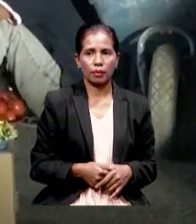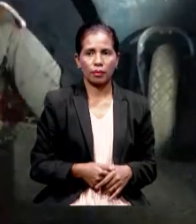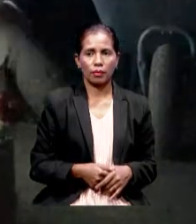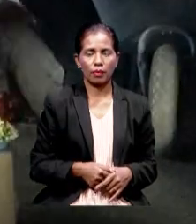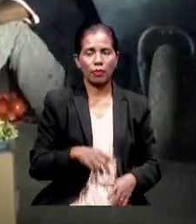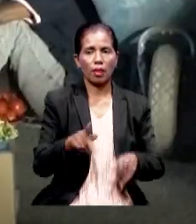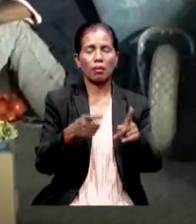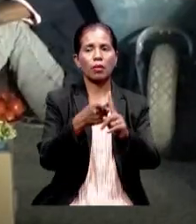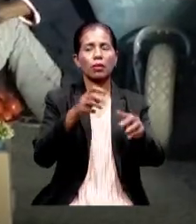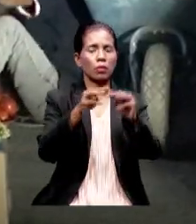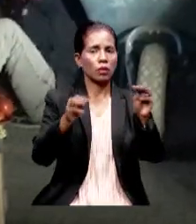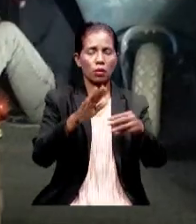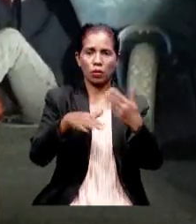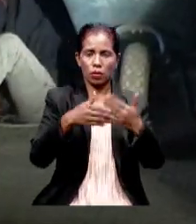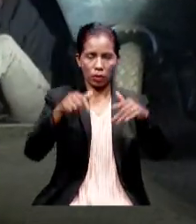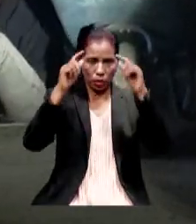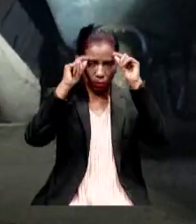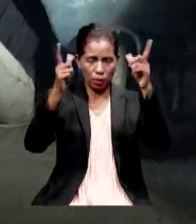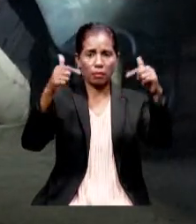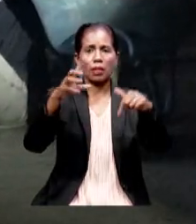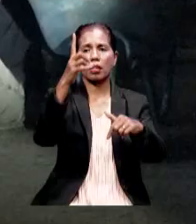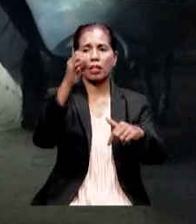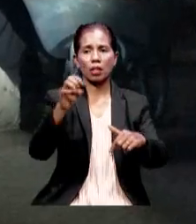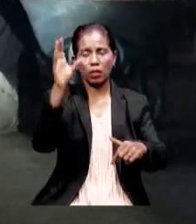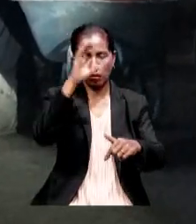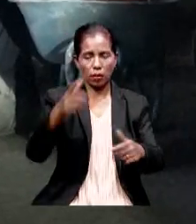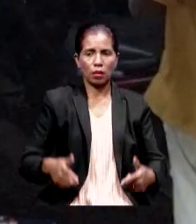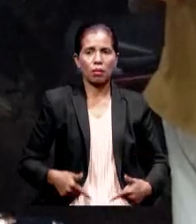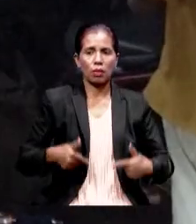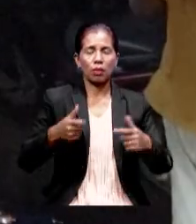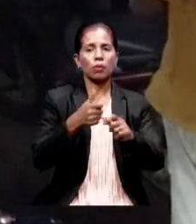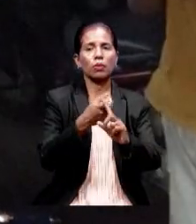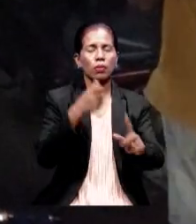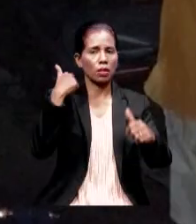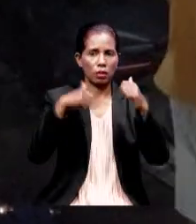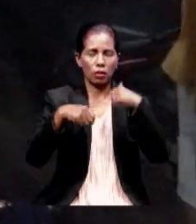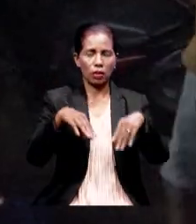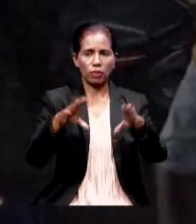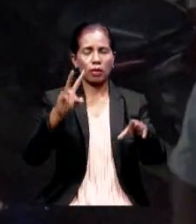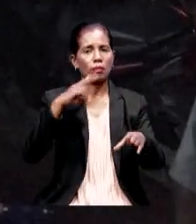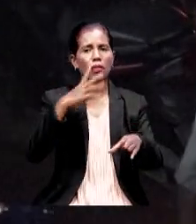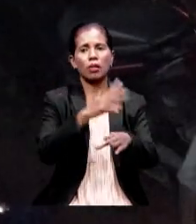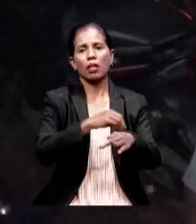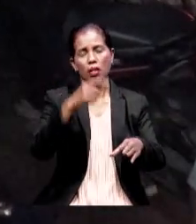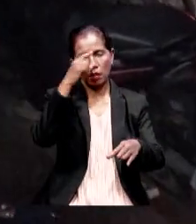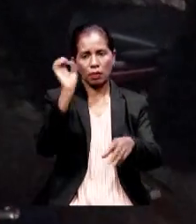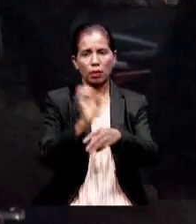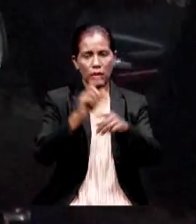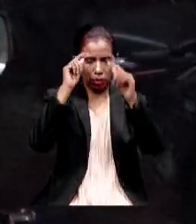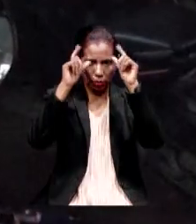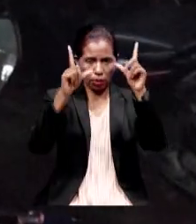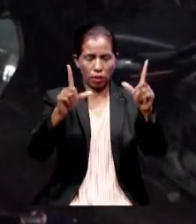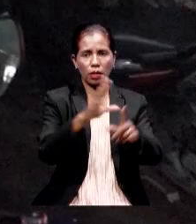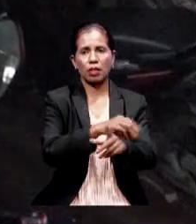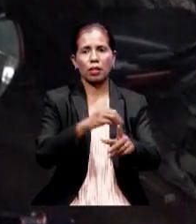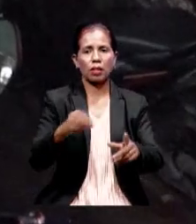Comunidade Rusi município Roto e Timor-Leste, Tuma e Dili, Rodibuca Moris, li Rusi atividade Oi, também considera a economia Timor-Leste nian